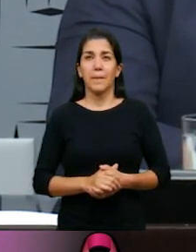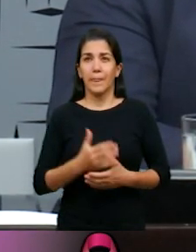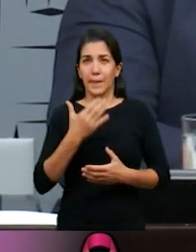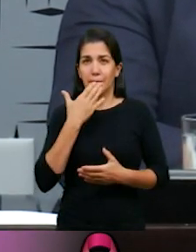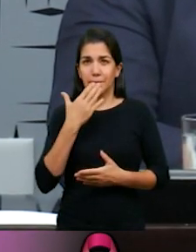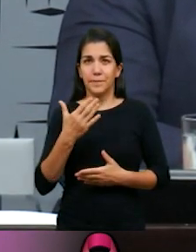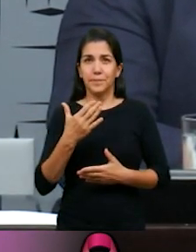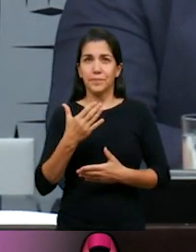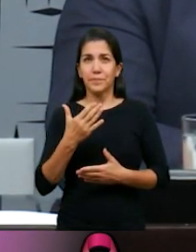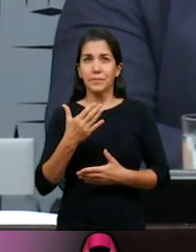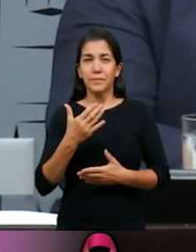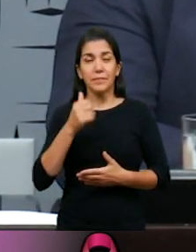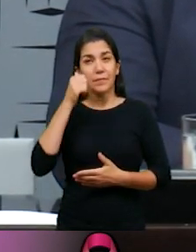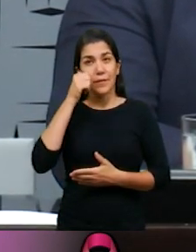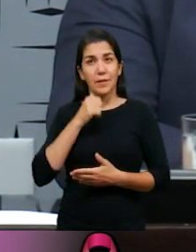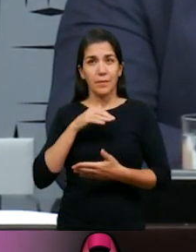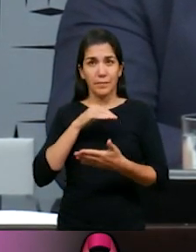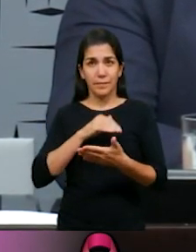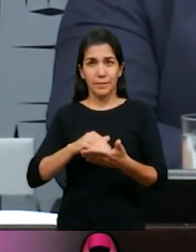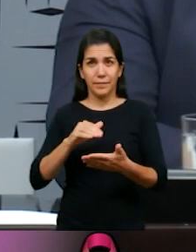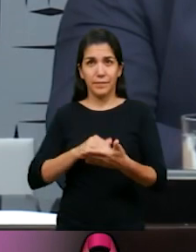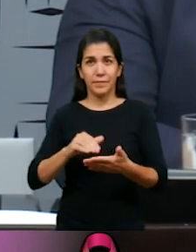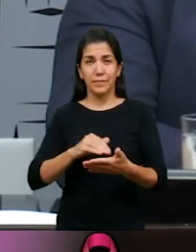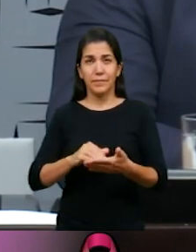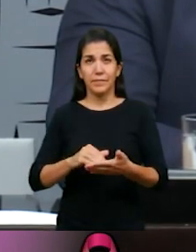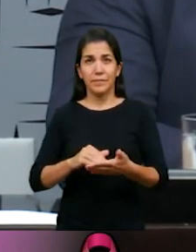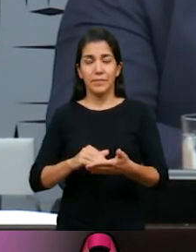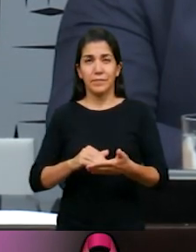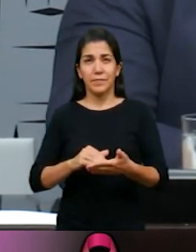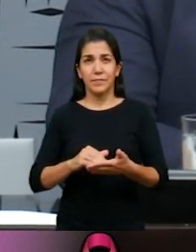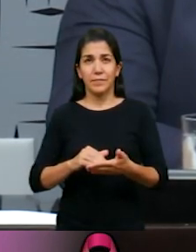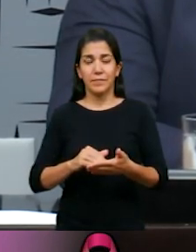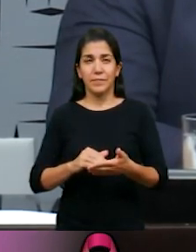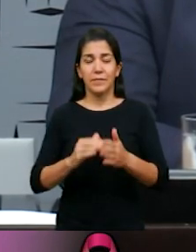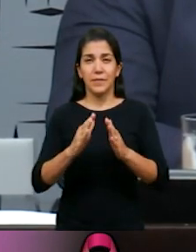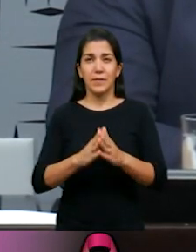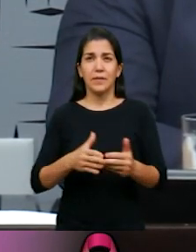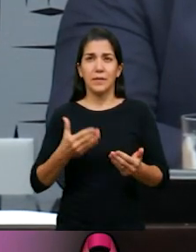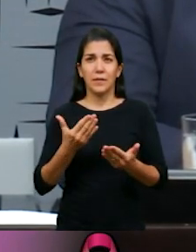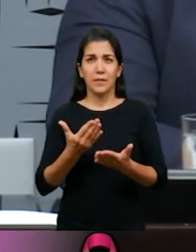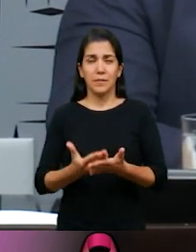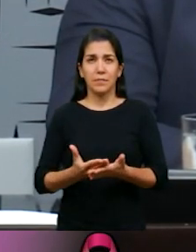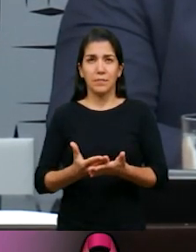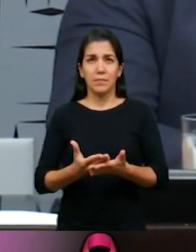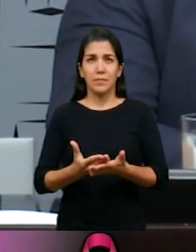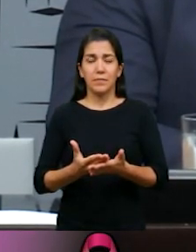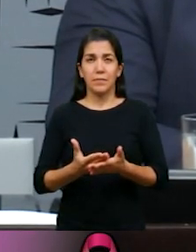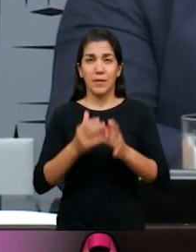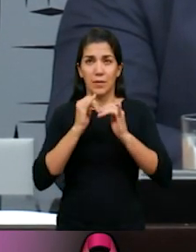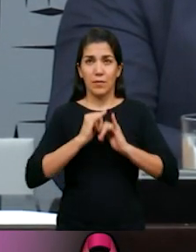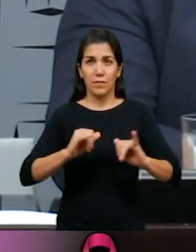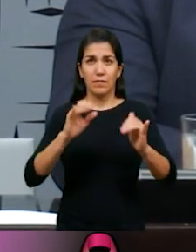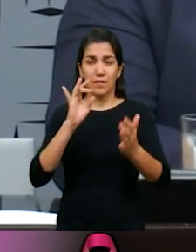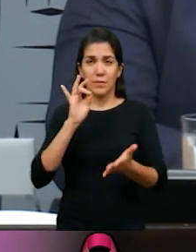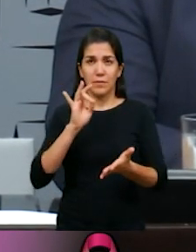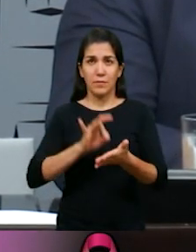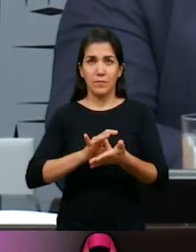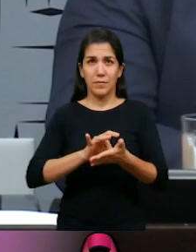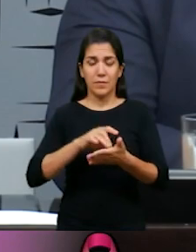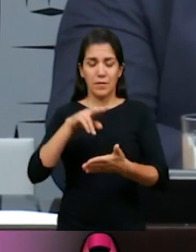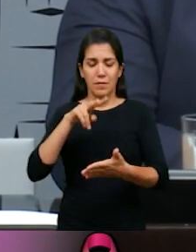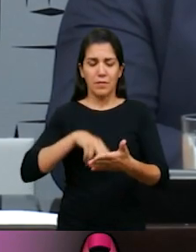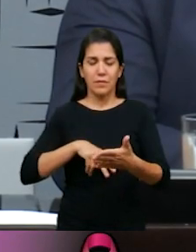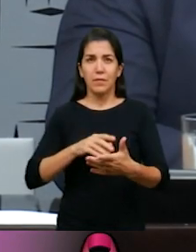Solicitamos ao senhor, à senhora secretária, que faça a leitura dos requerimentos de informações oficiais e de